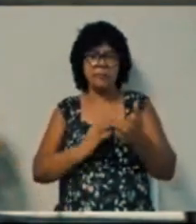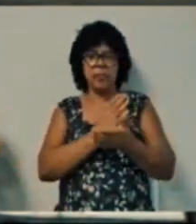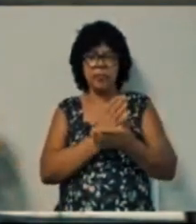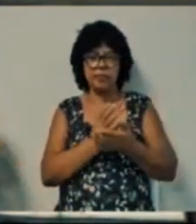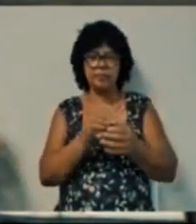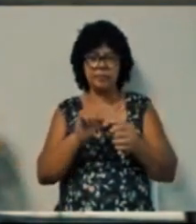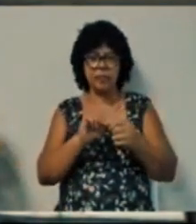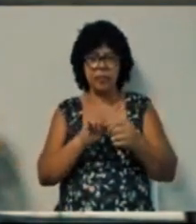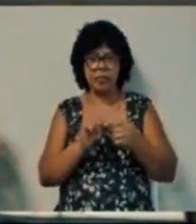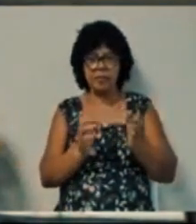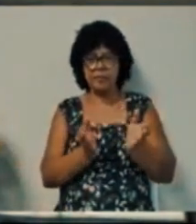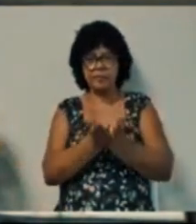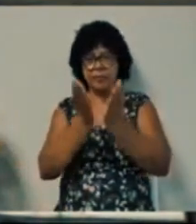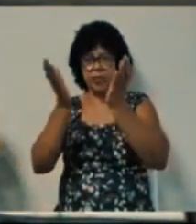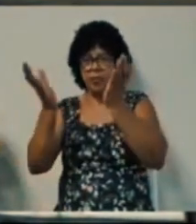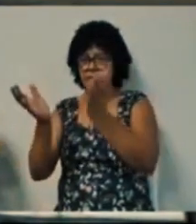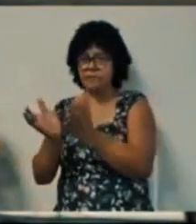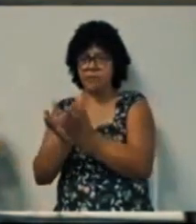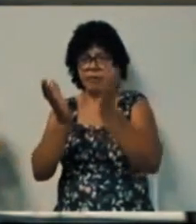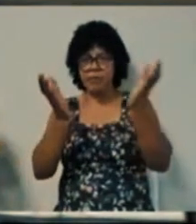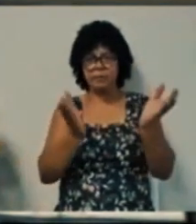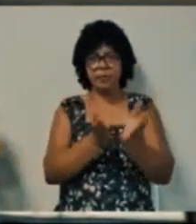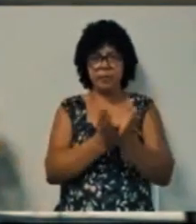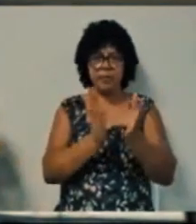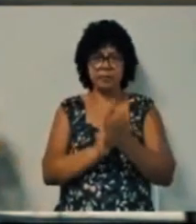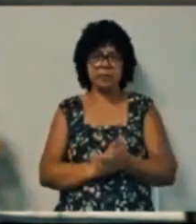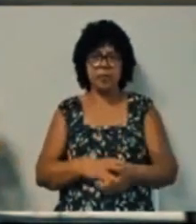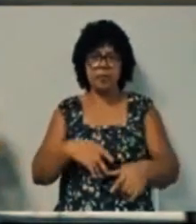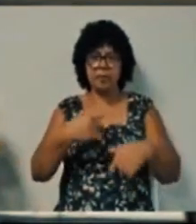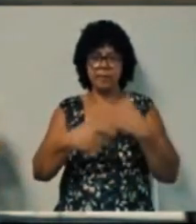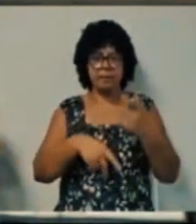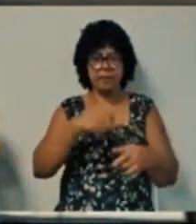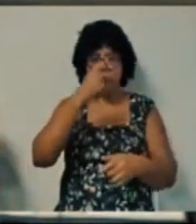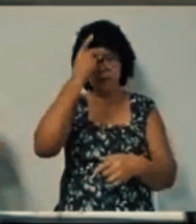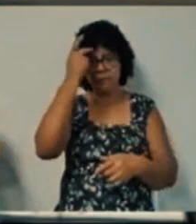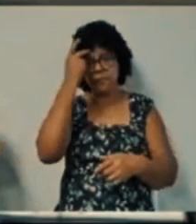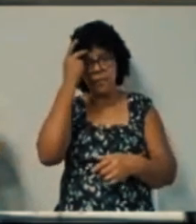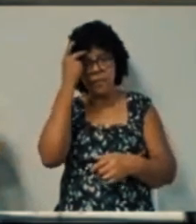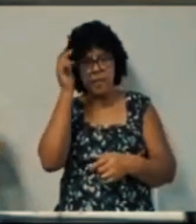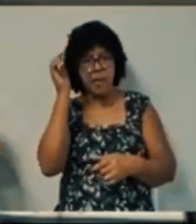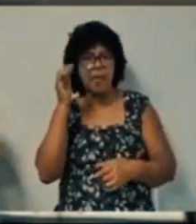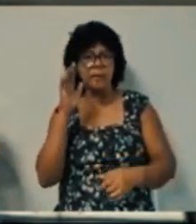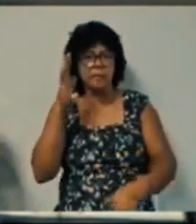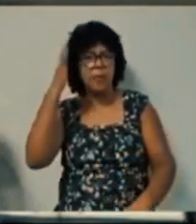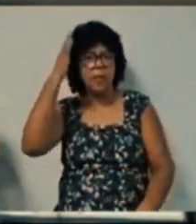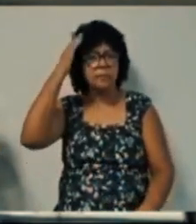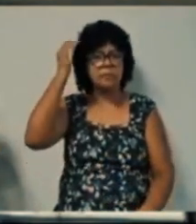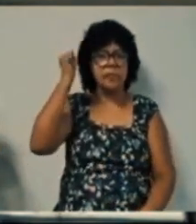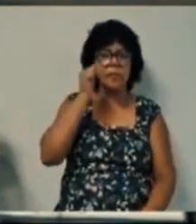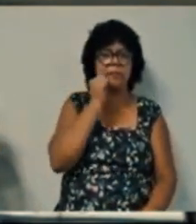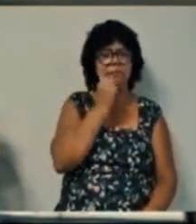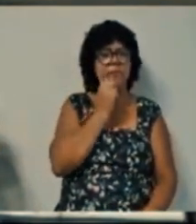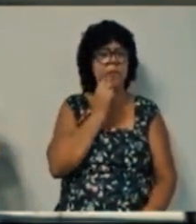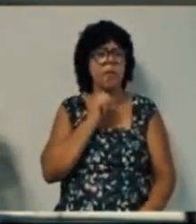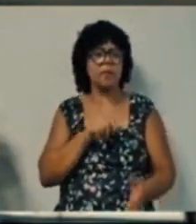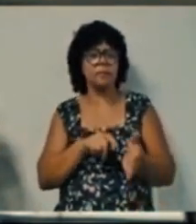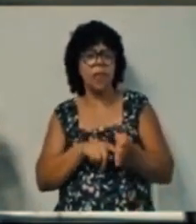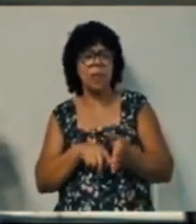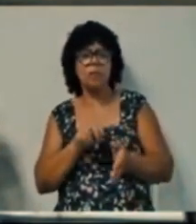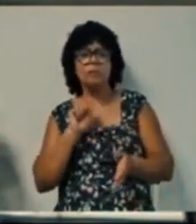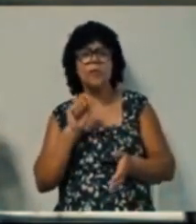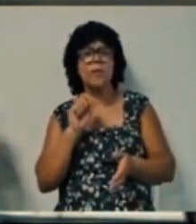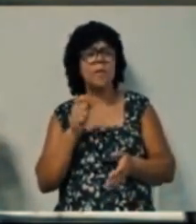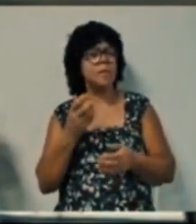daquela província, e alguém disse: olha, eu fui lá, e tu me